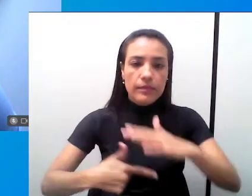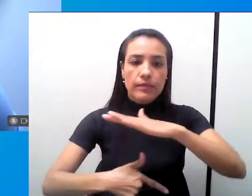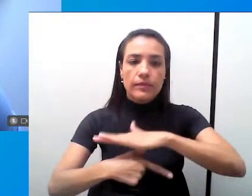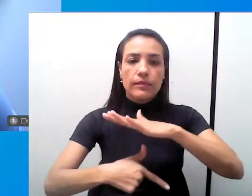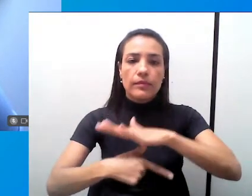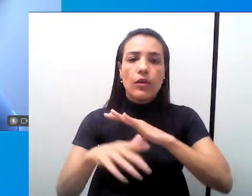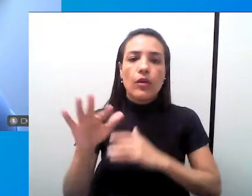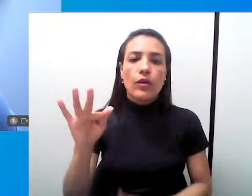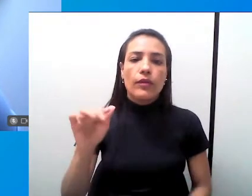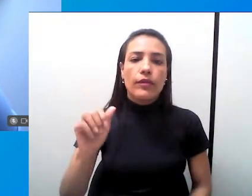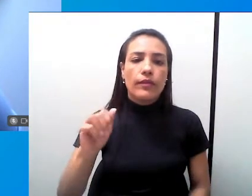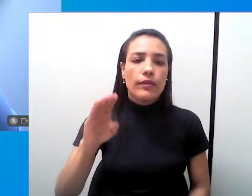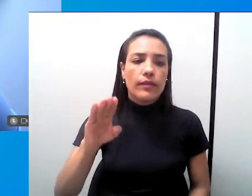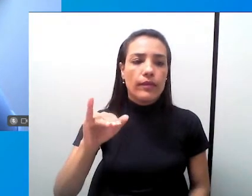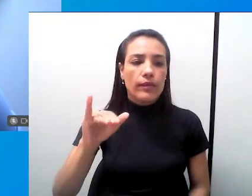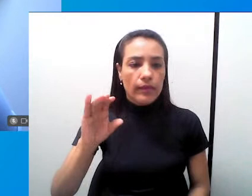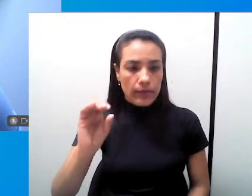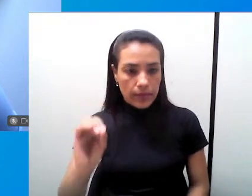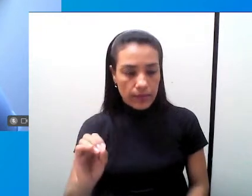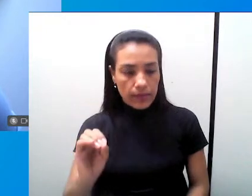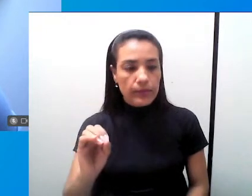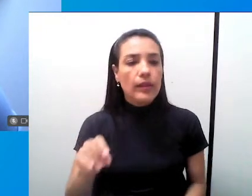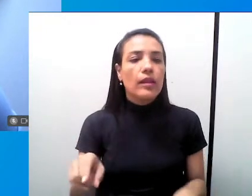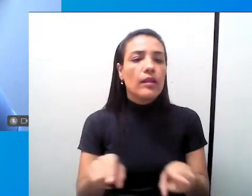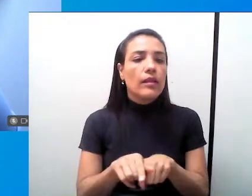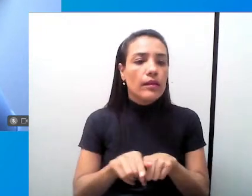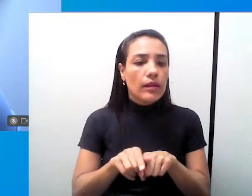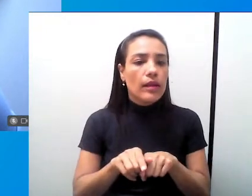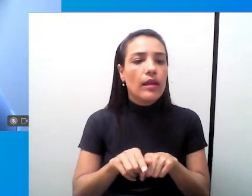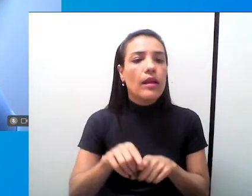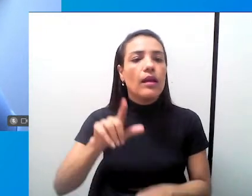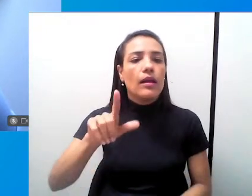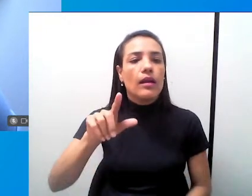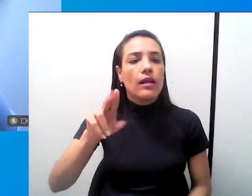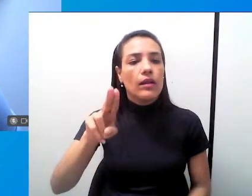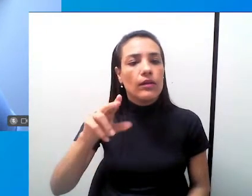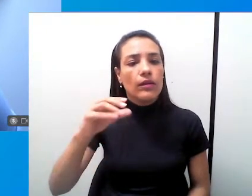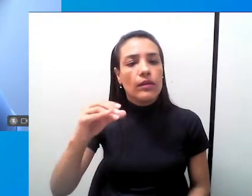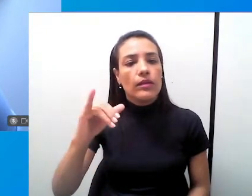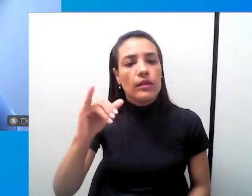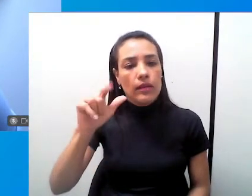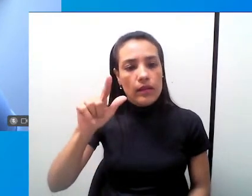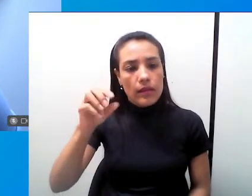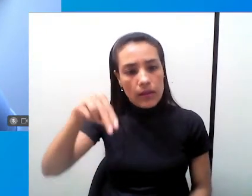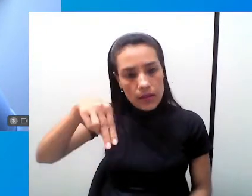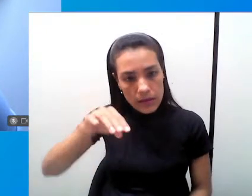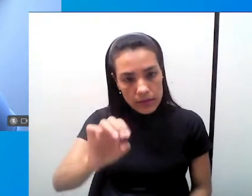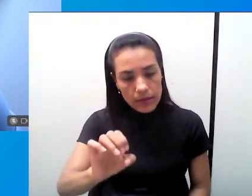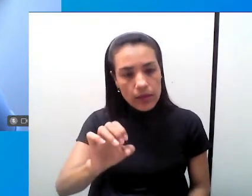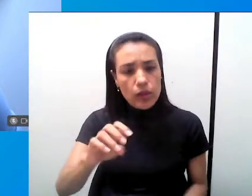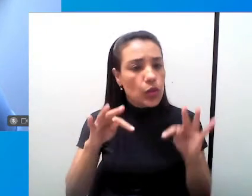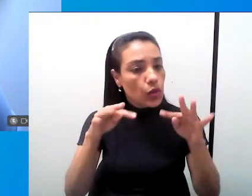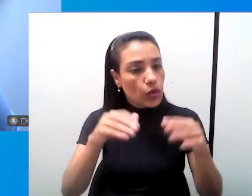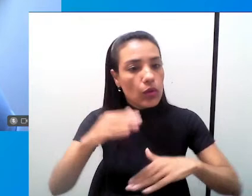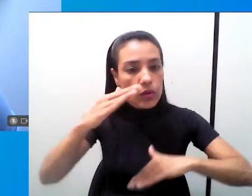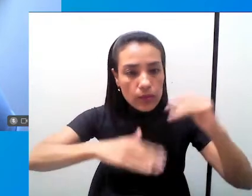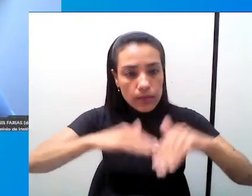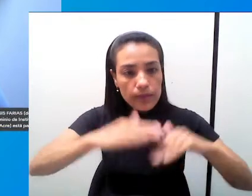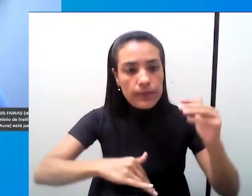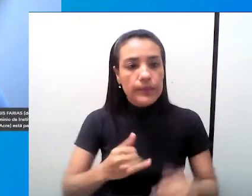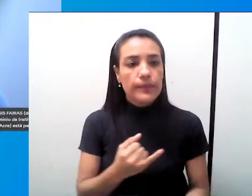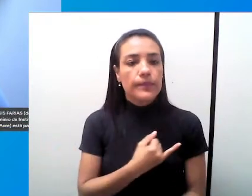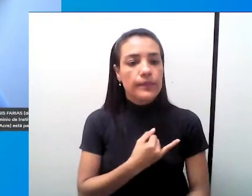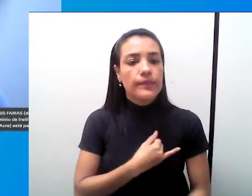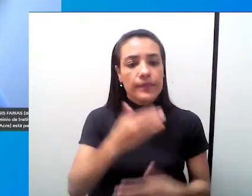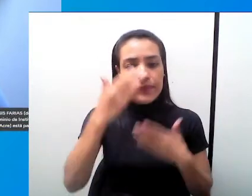Maria Lucilene, e em nome deles saudar toda a comunidade do IFAC, e todas e todos que nos assistem, e agradecer